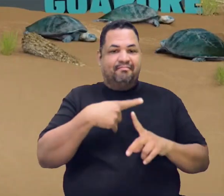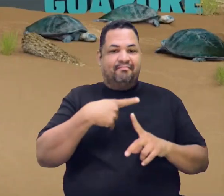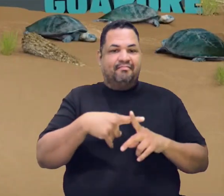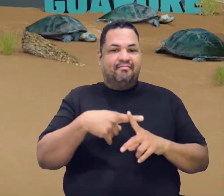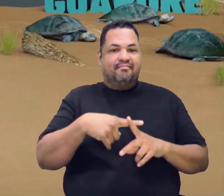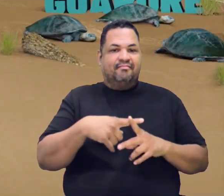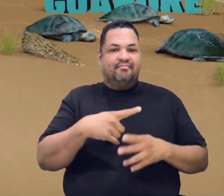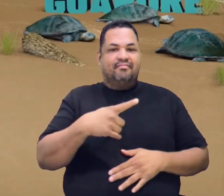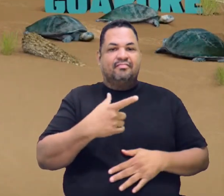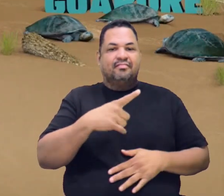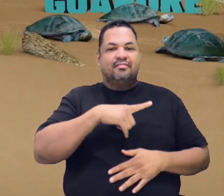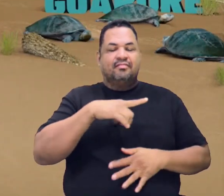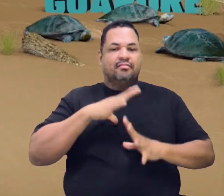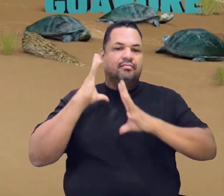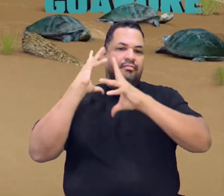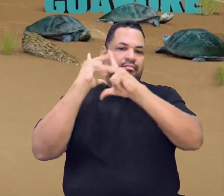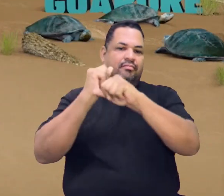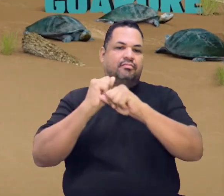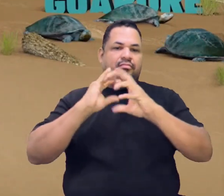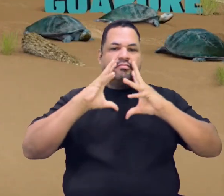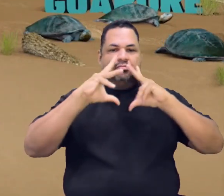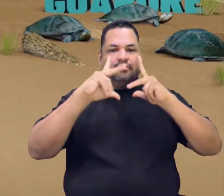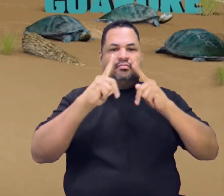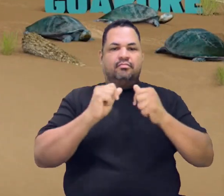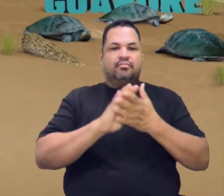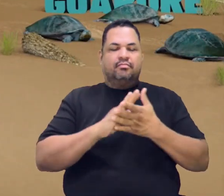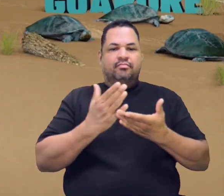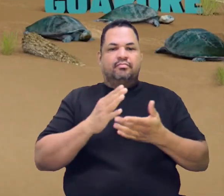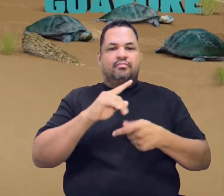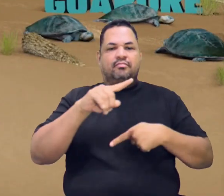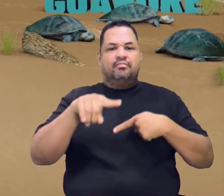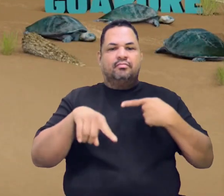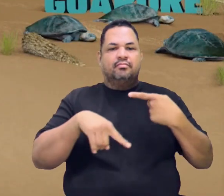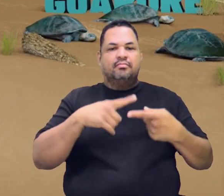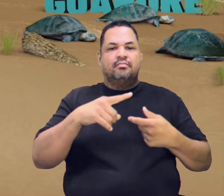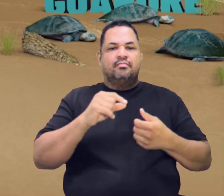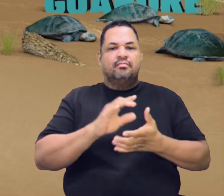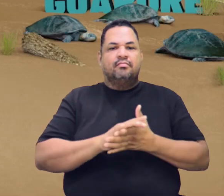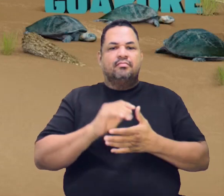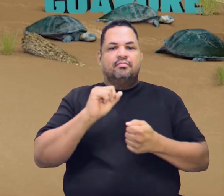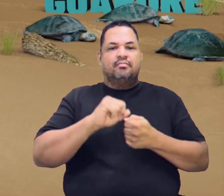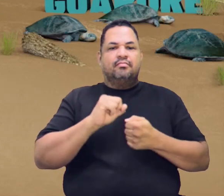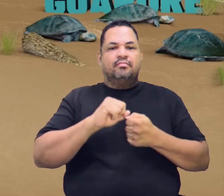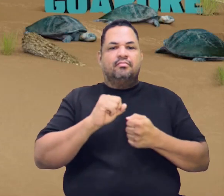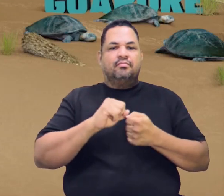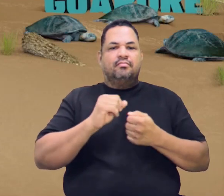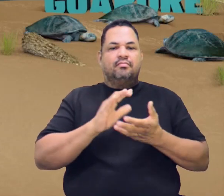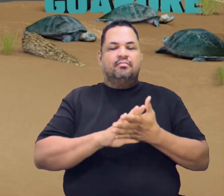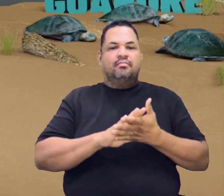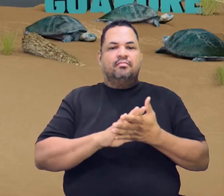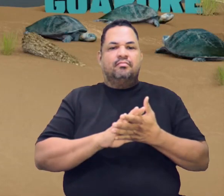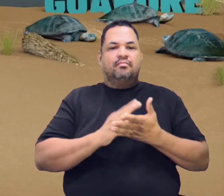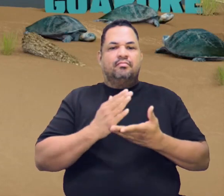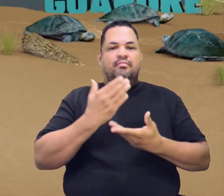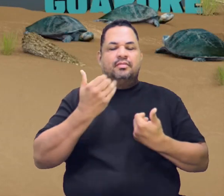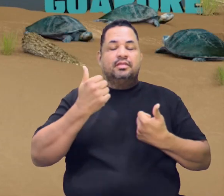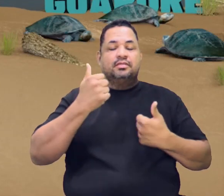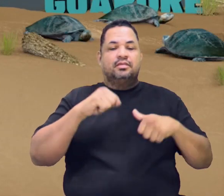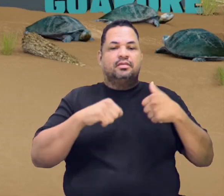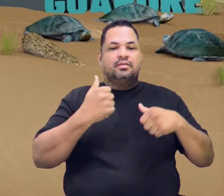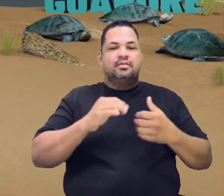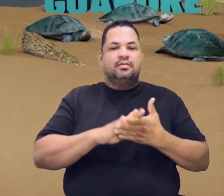quê? Hoje nós temos a revisão geral para logo depois fazermos aí a nossa